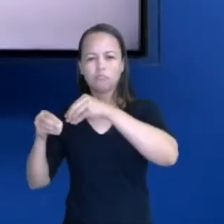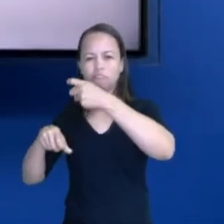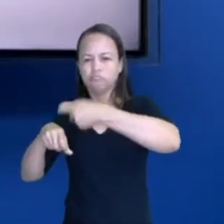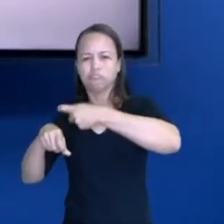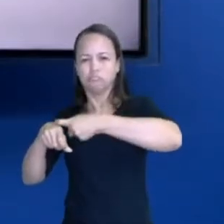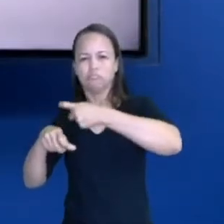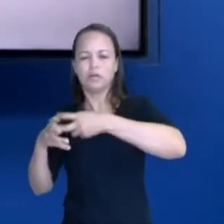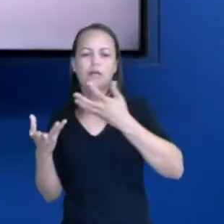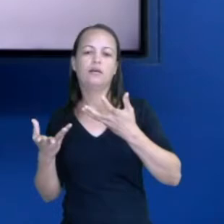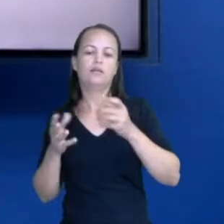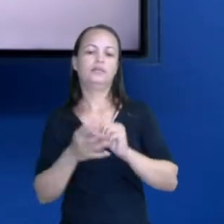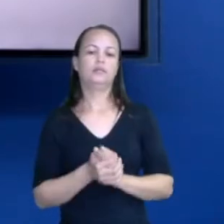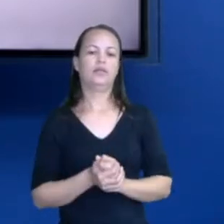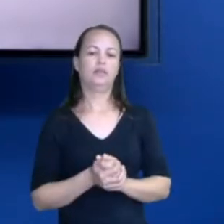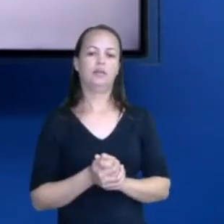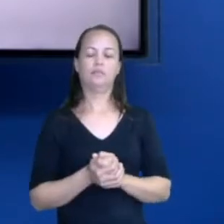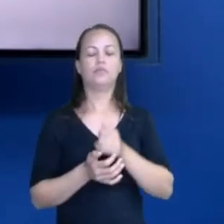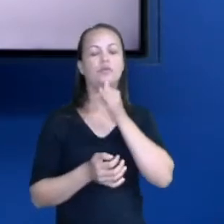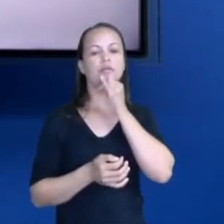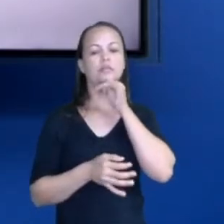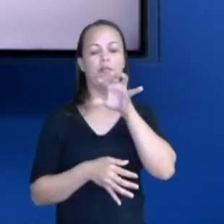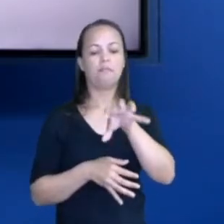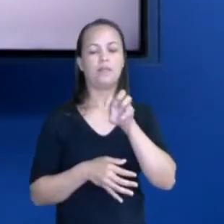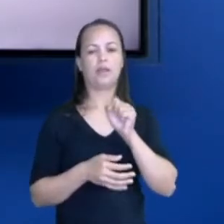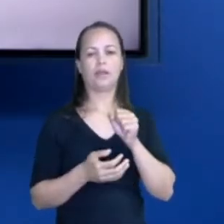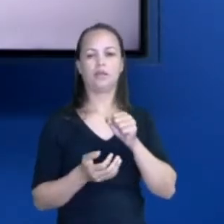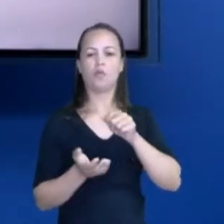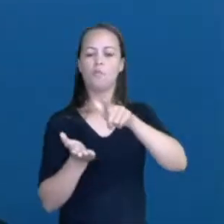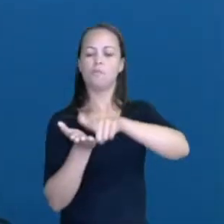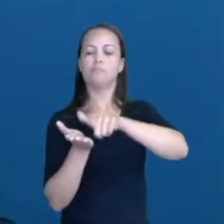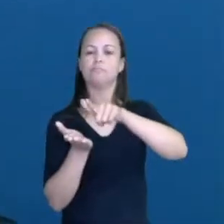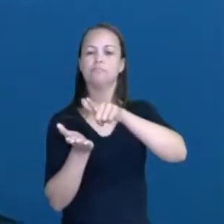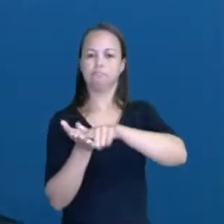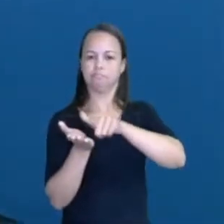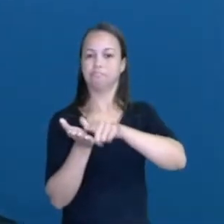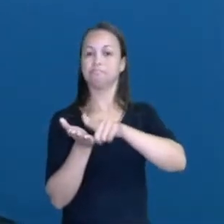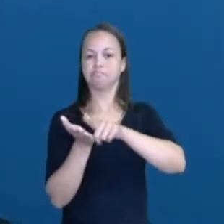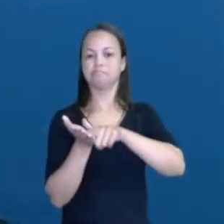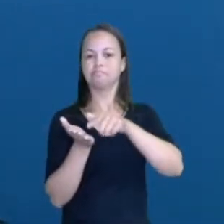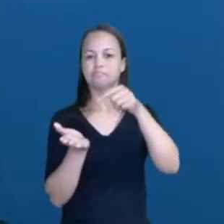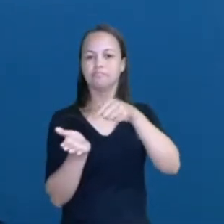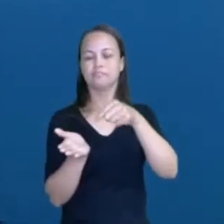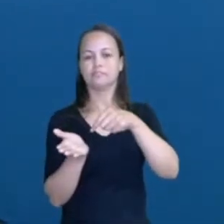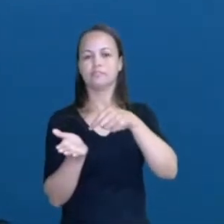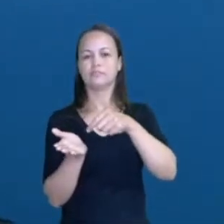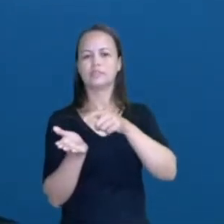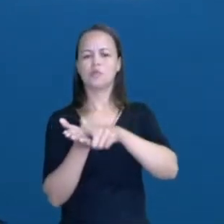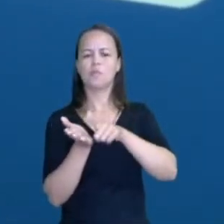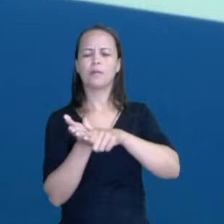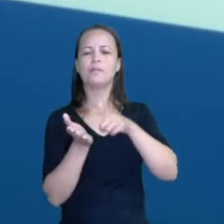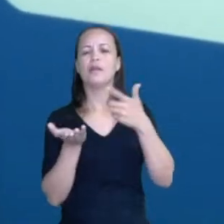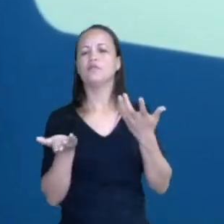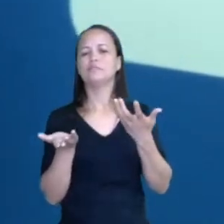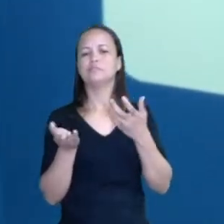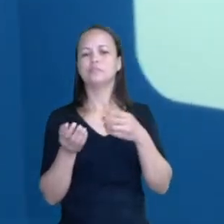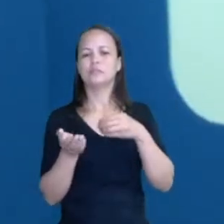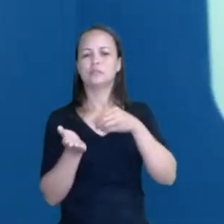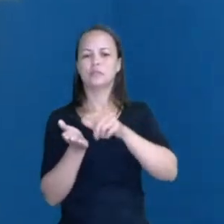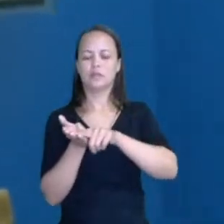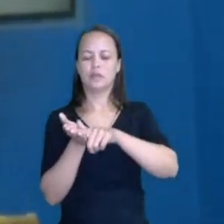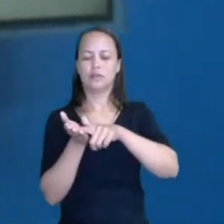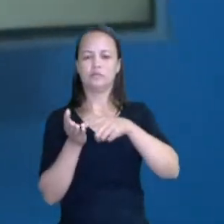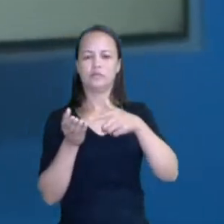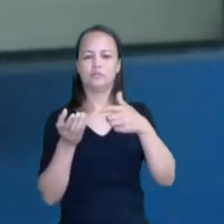flexíveis. Por exemplo, se eu pegar aqui para vocês uma folhinha de papel, tá certo? Uma folhinha de papel aqui, ó. Vamos